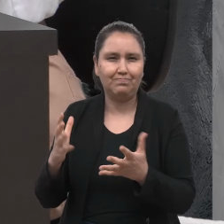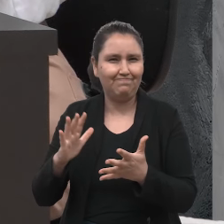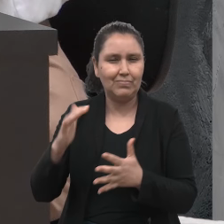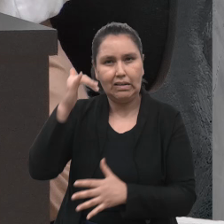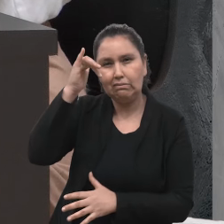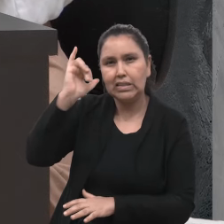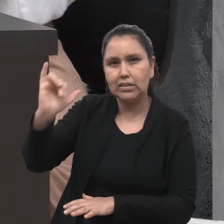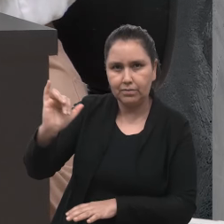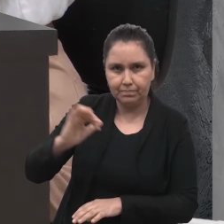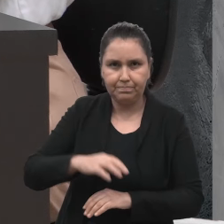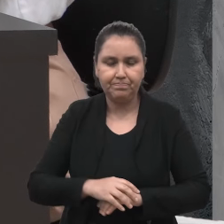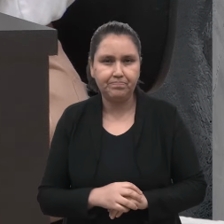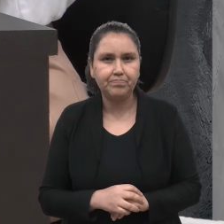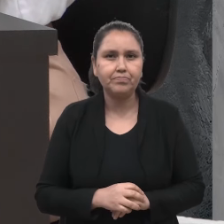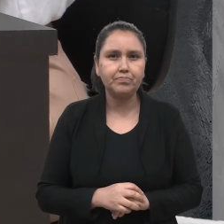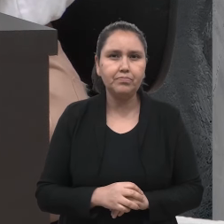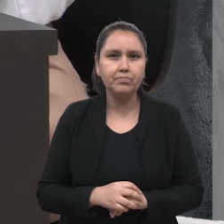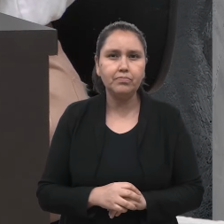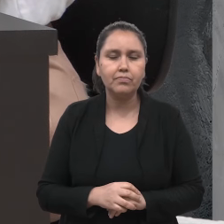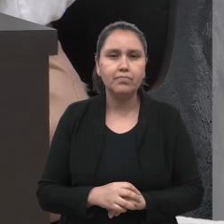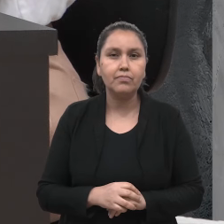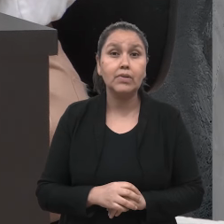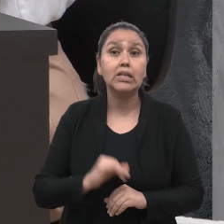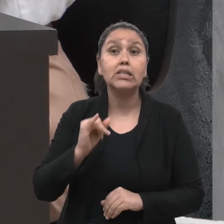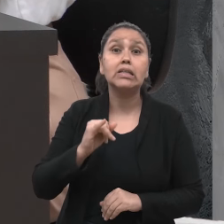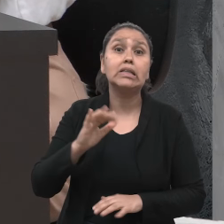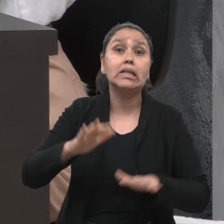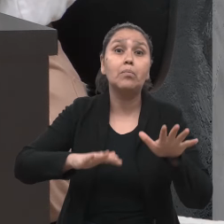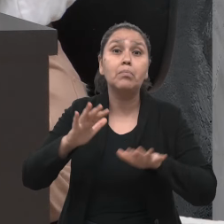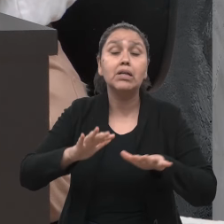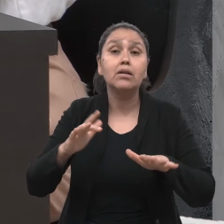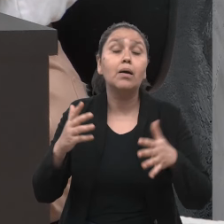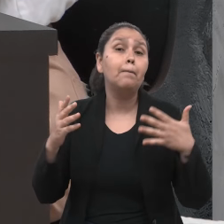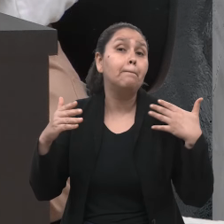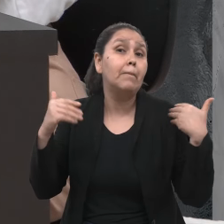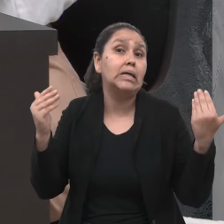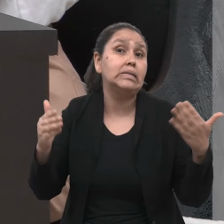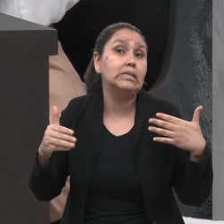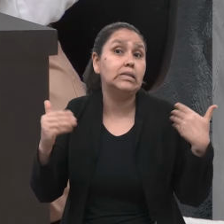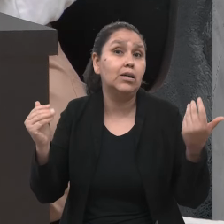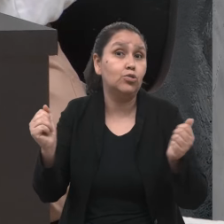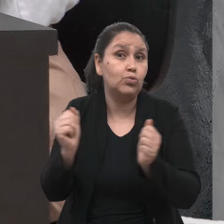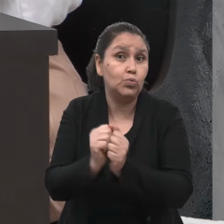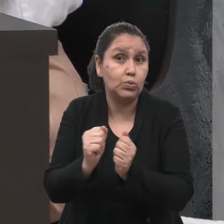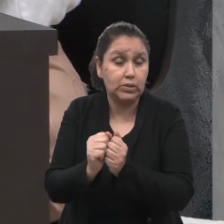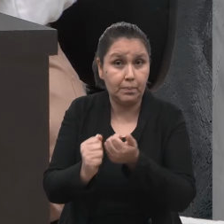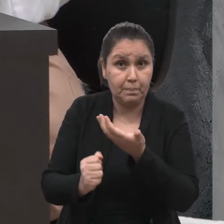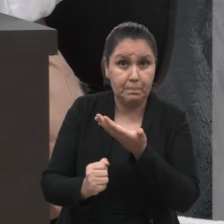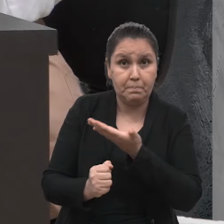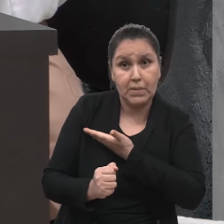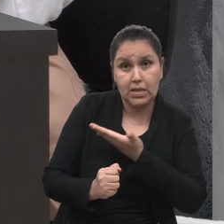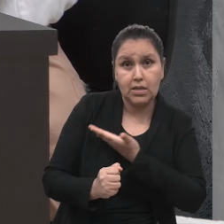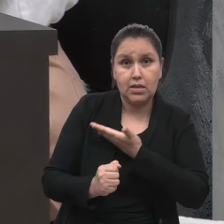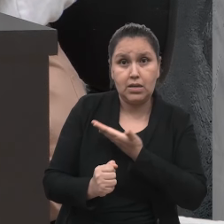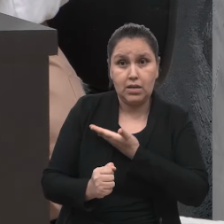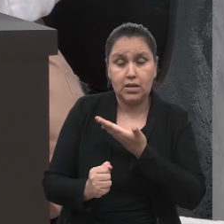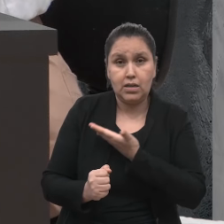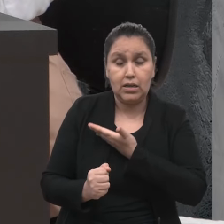relação. E até aquele medo de pedir, hoje eu quero sair com as